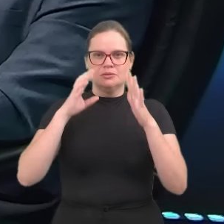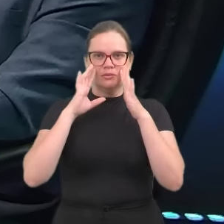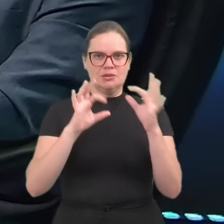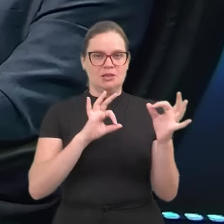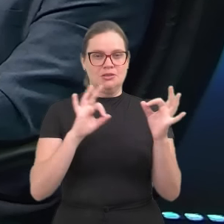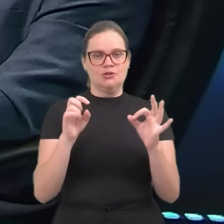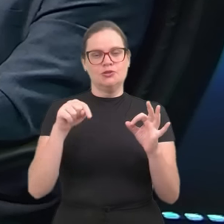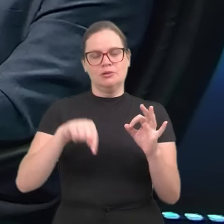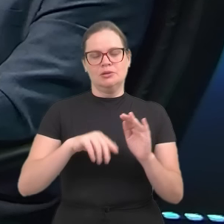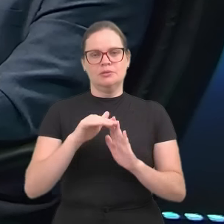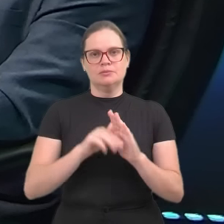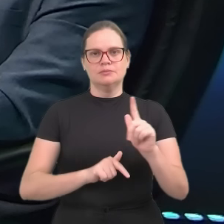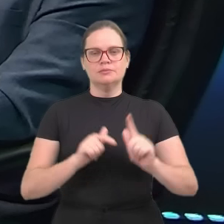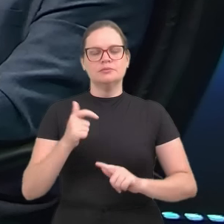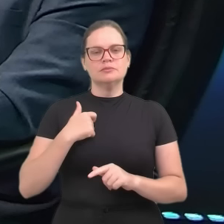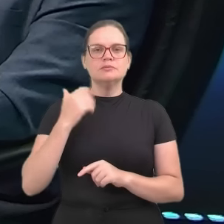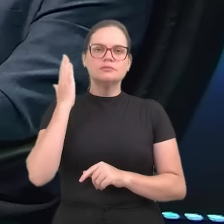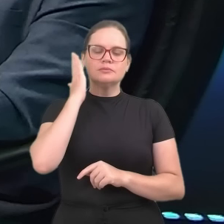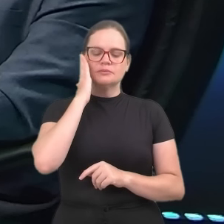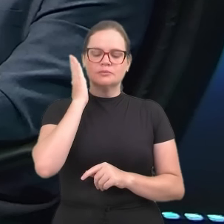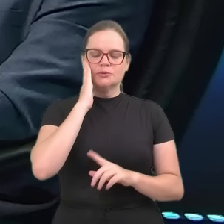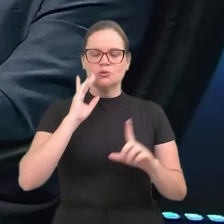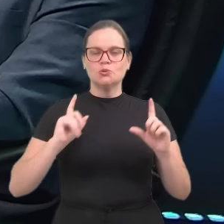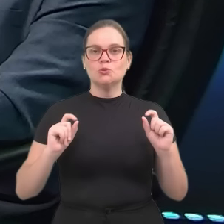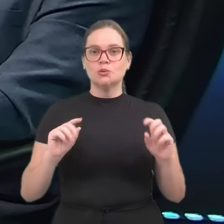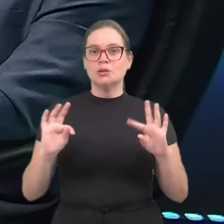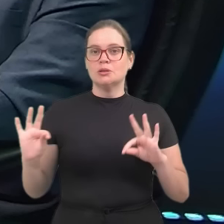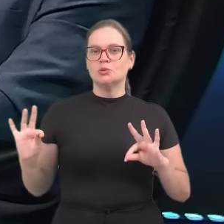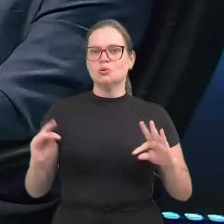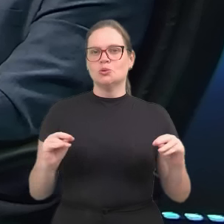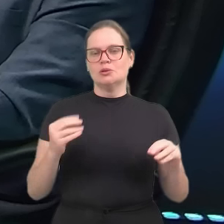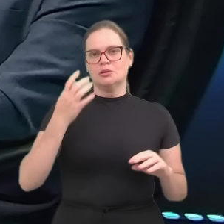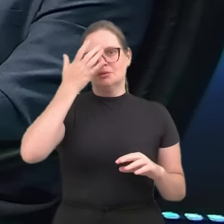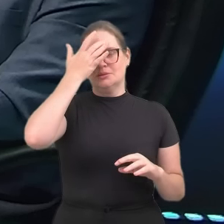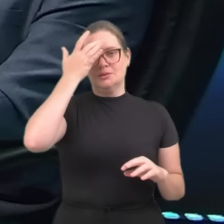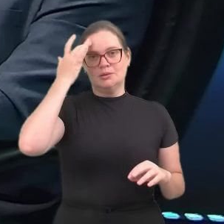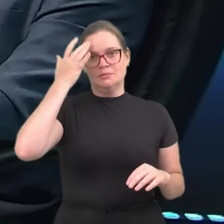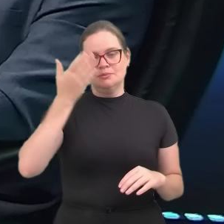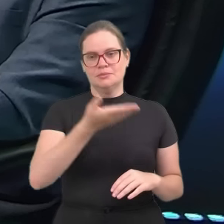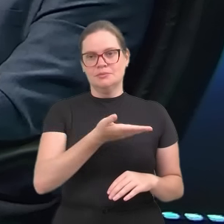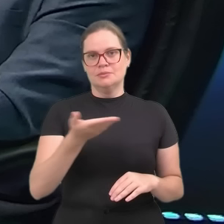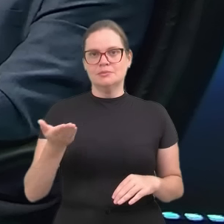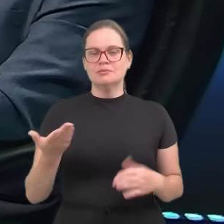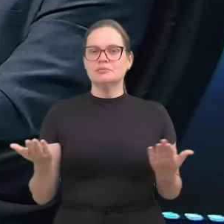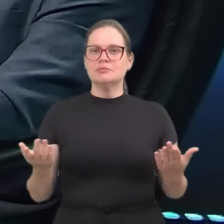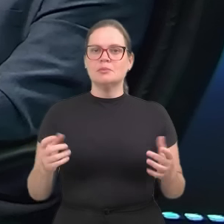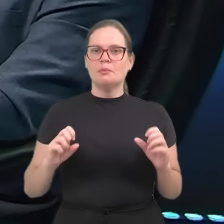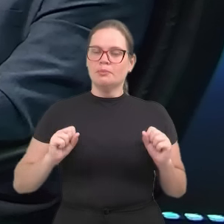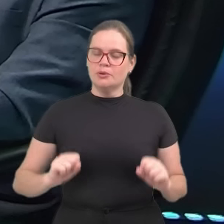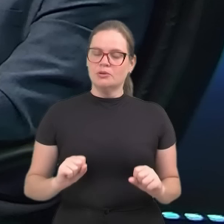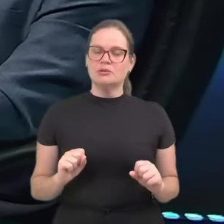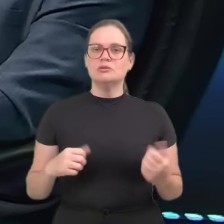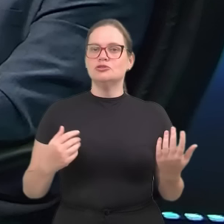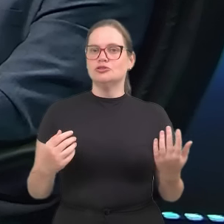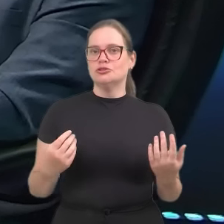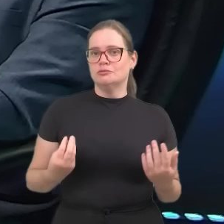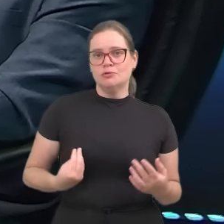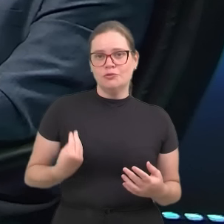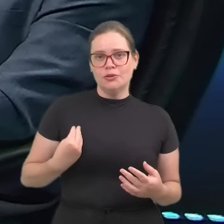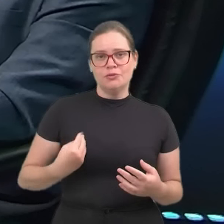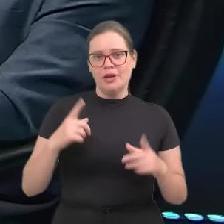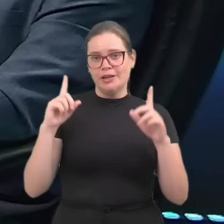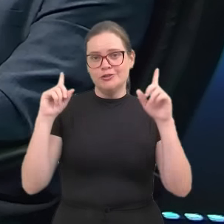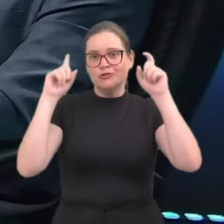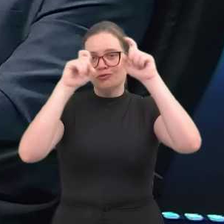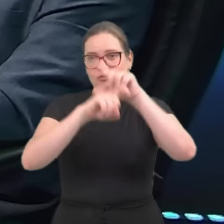que nos acompanha aqui no nosso programa, saber que todas as pessoas